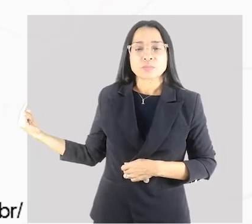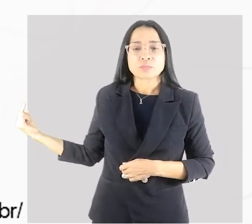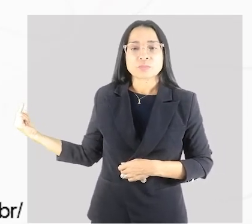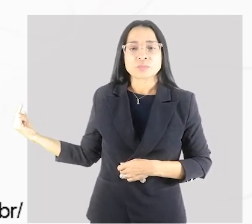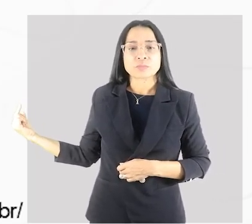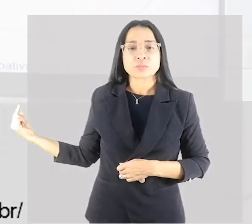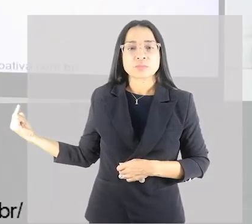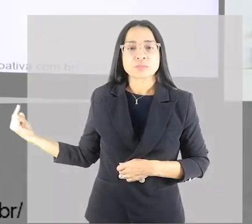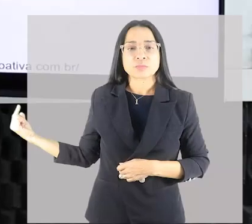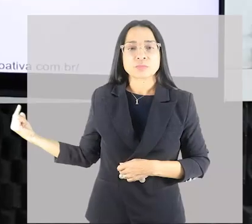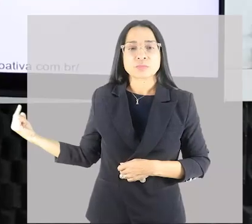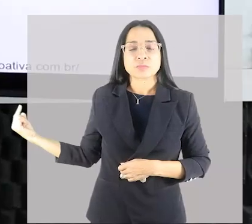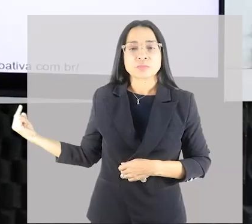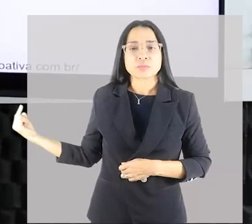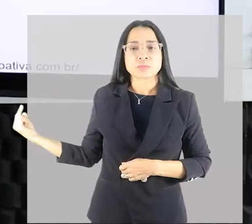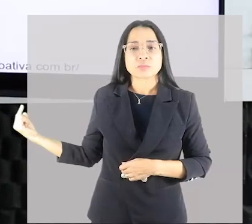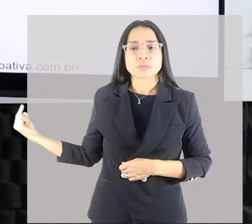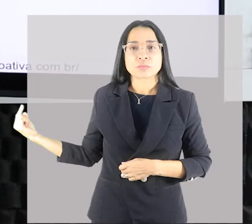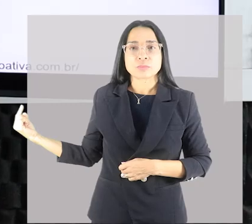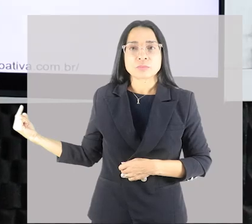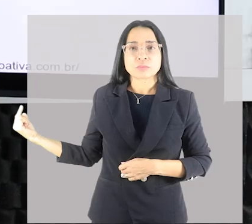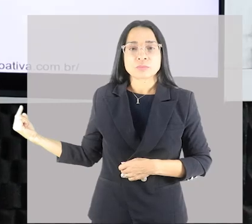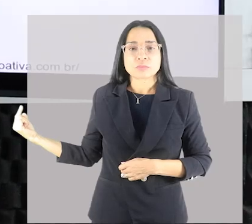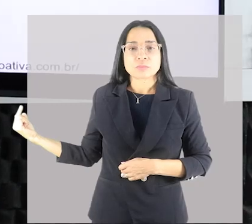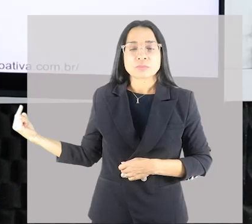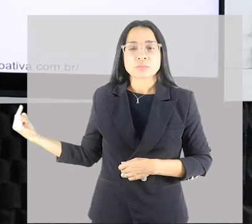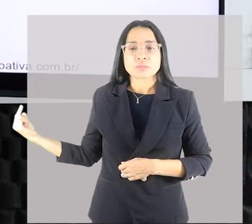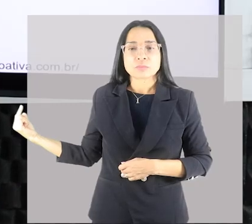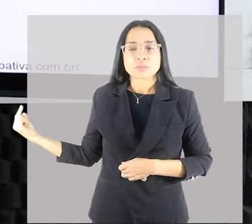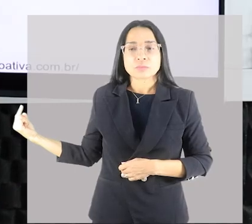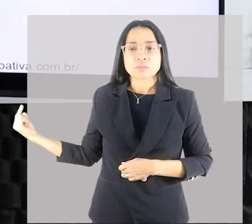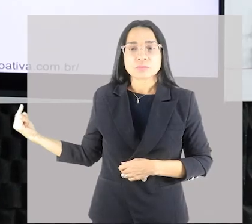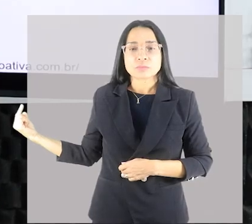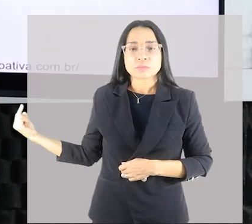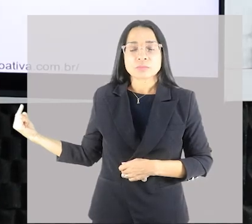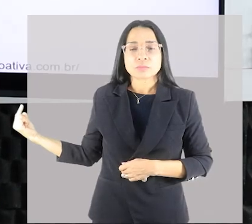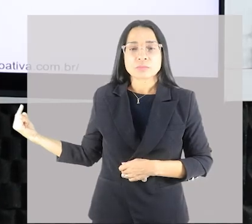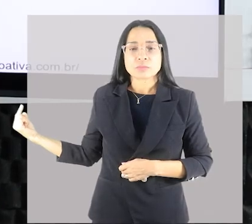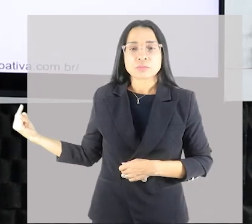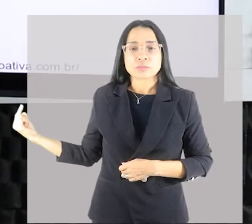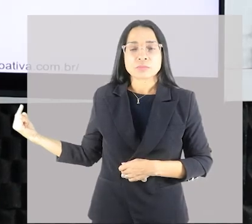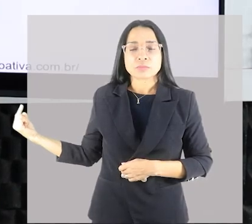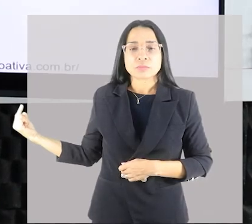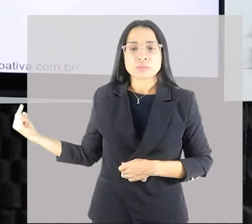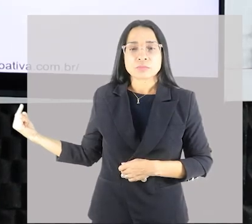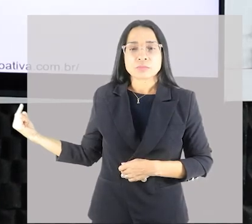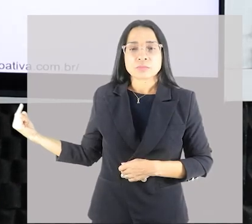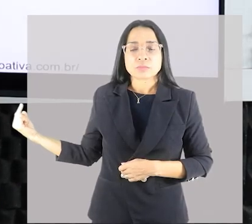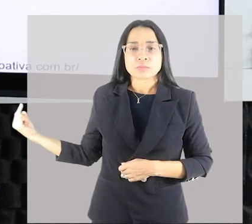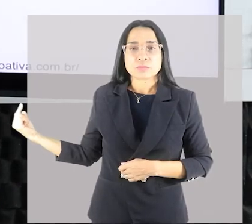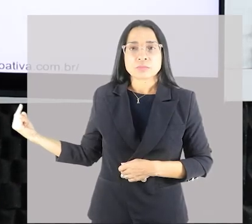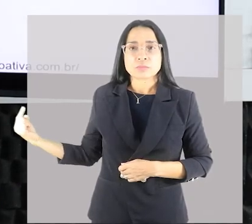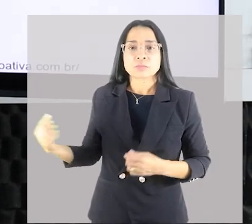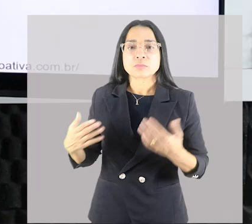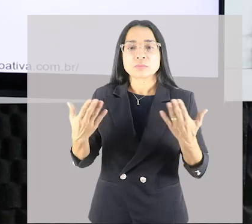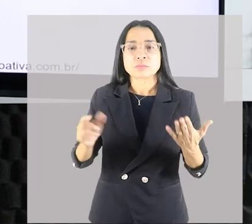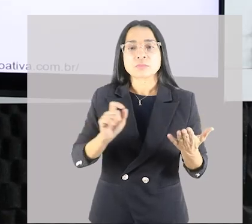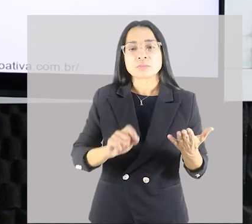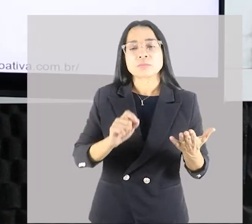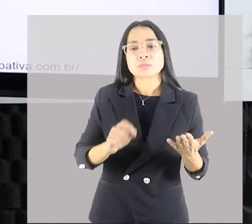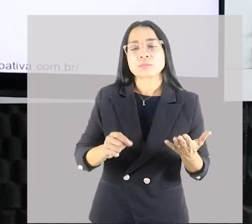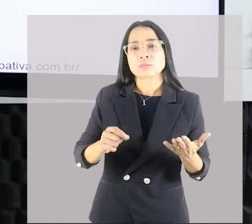no século XVI, e mais tarde pelos imigrantes de outros países da Europa, que para cá vieram. Então,